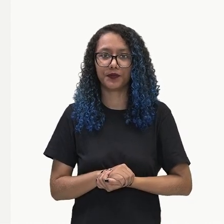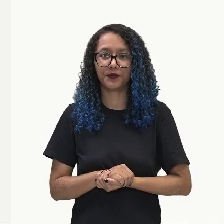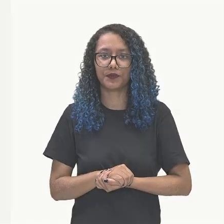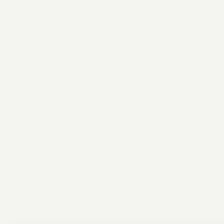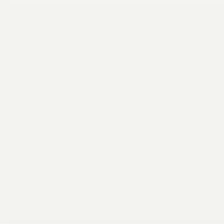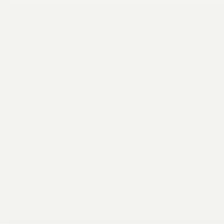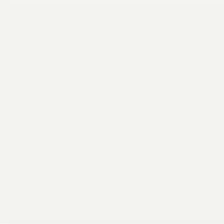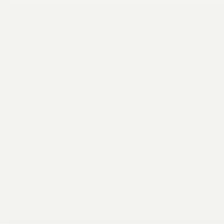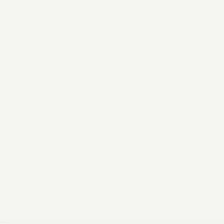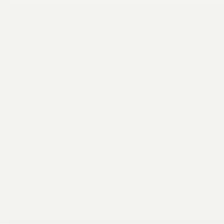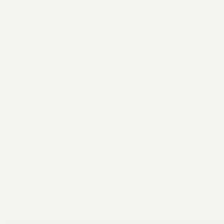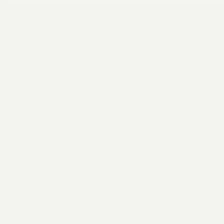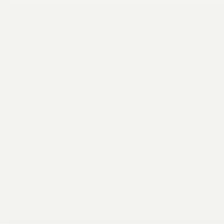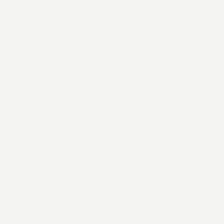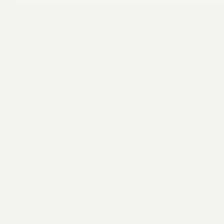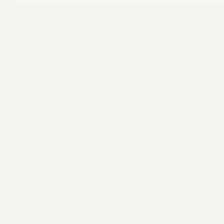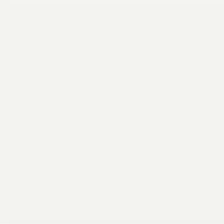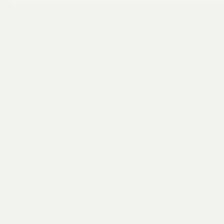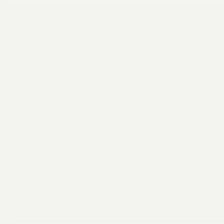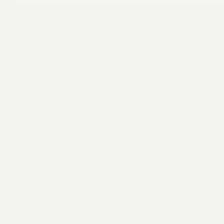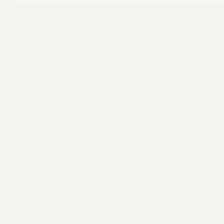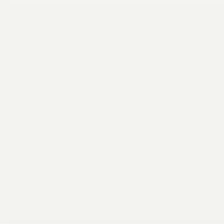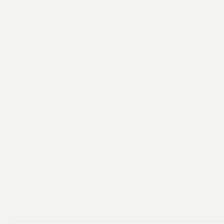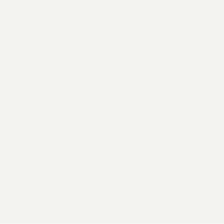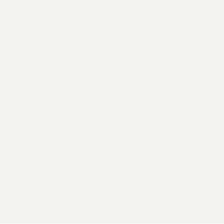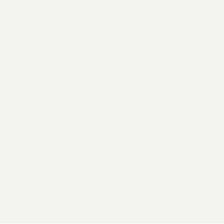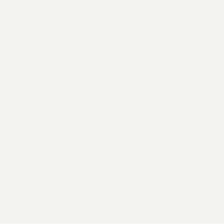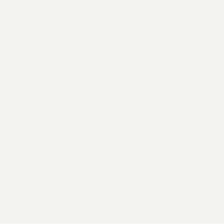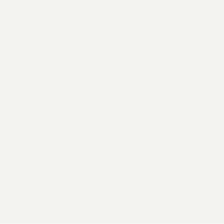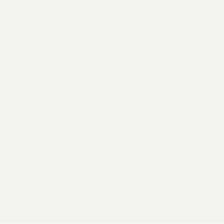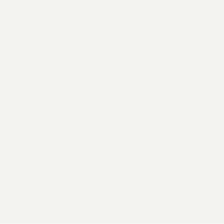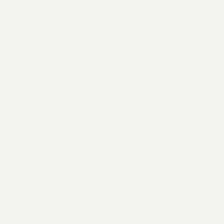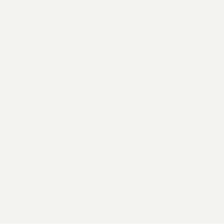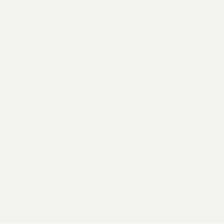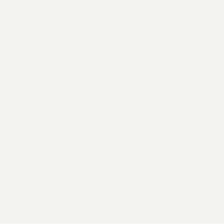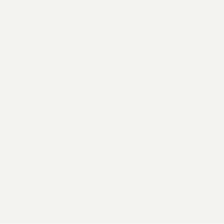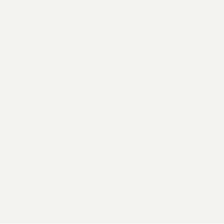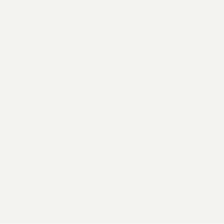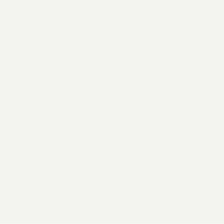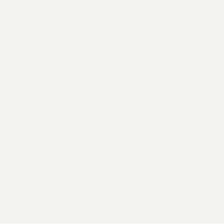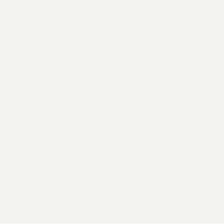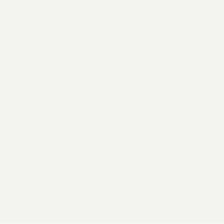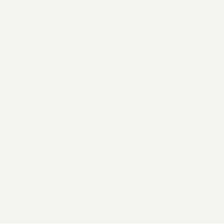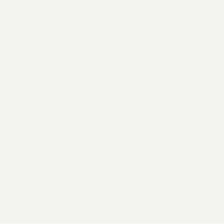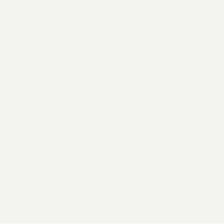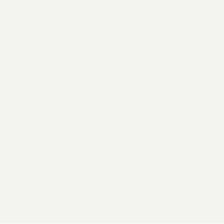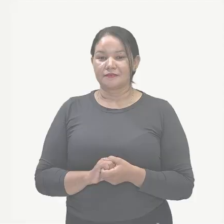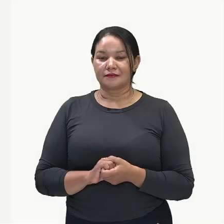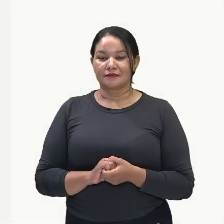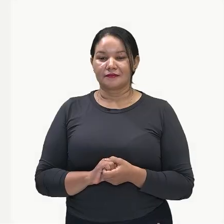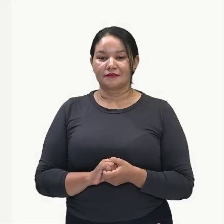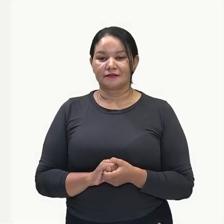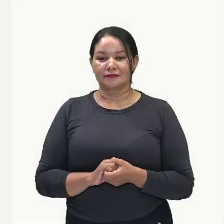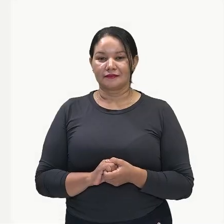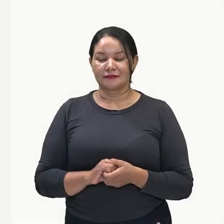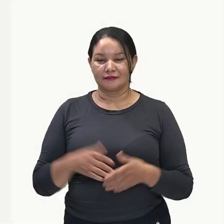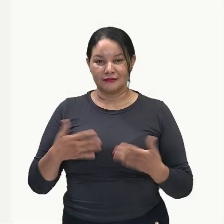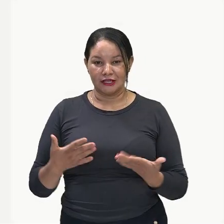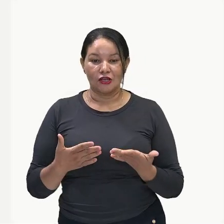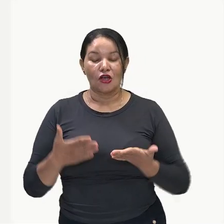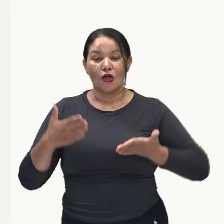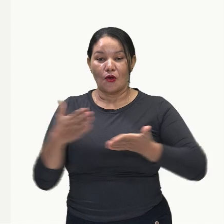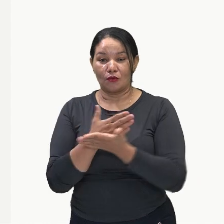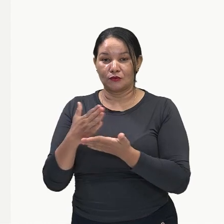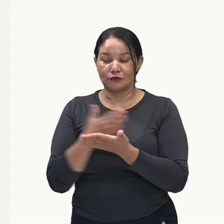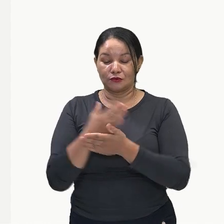que têm, nos países europeus, porque são países que têm o clima muito